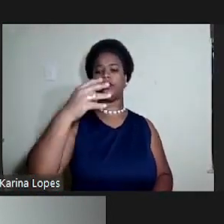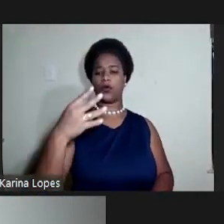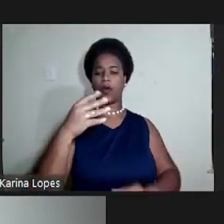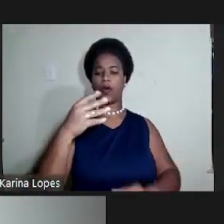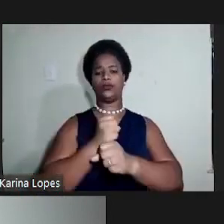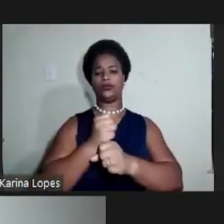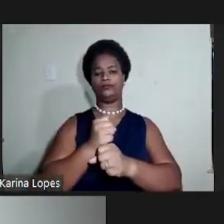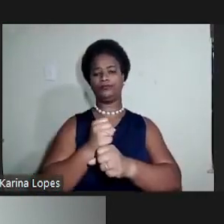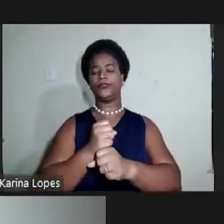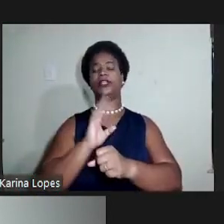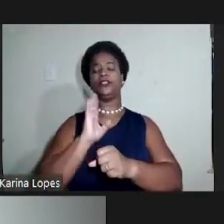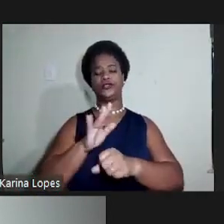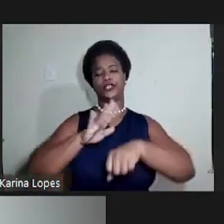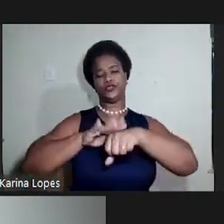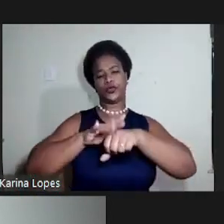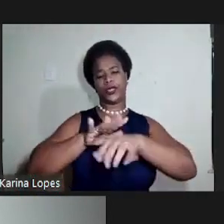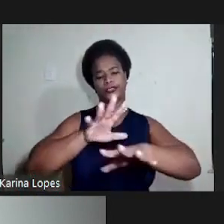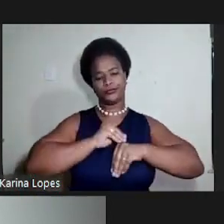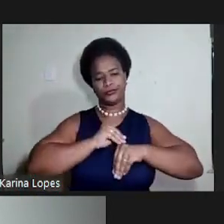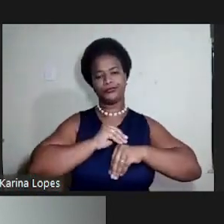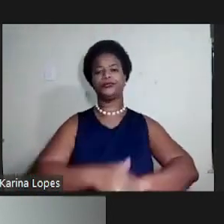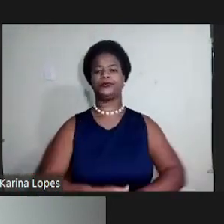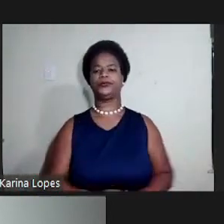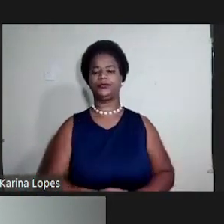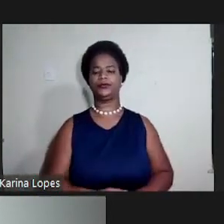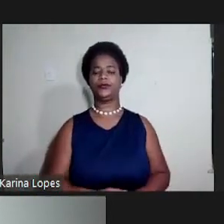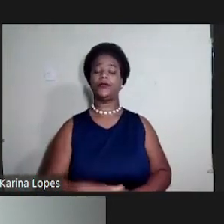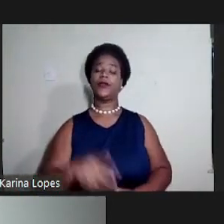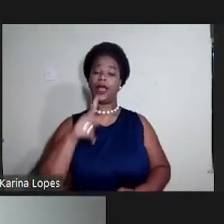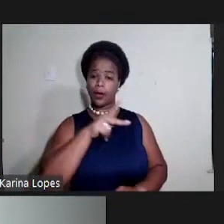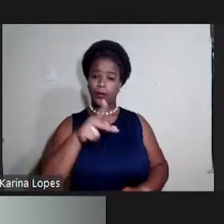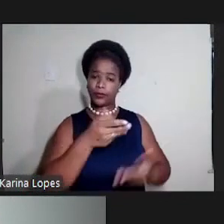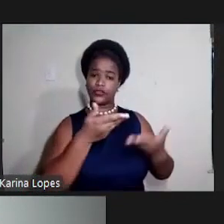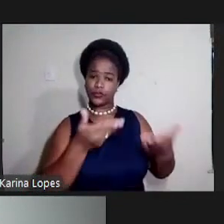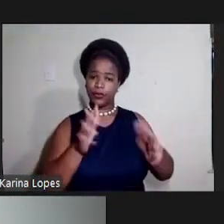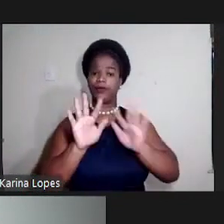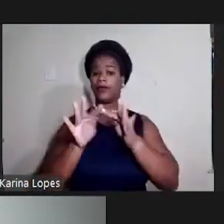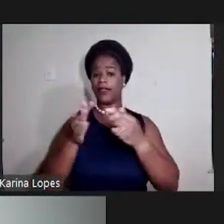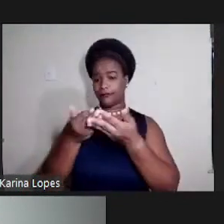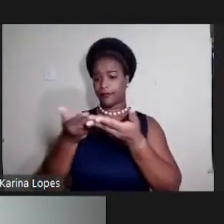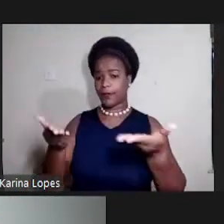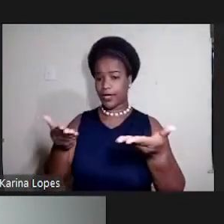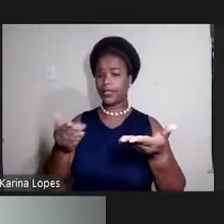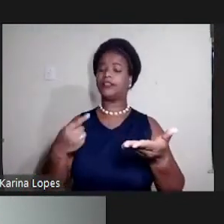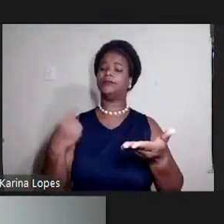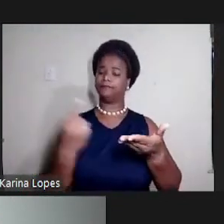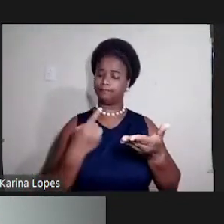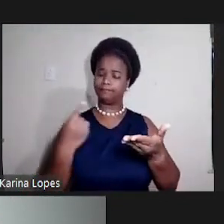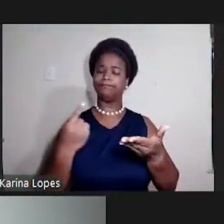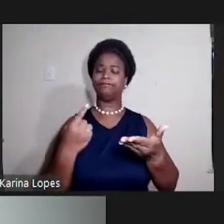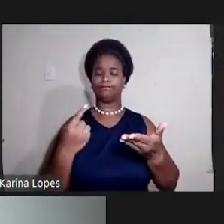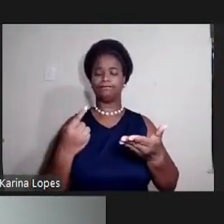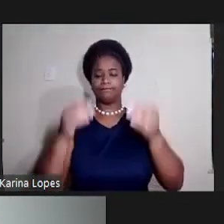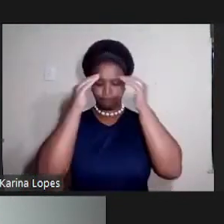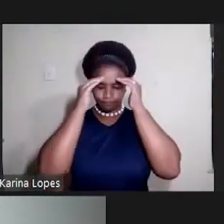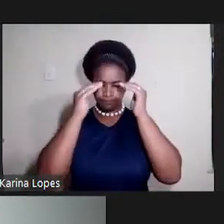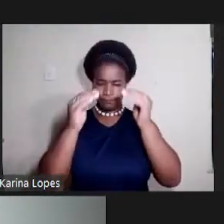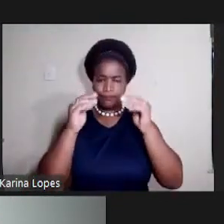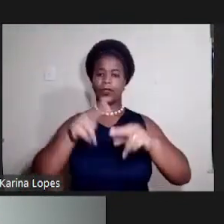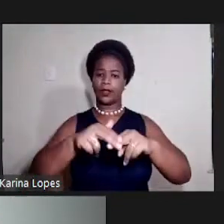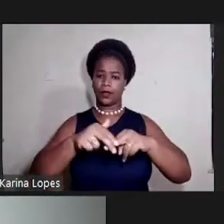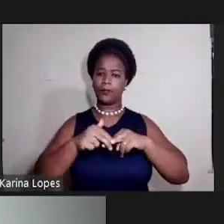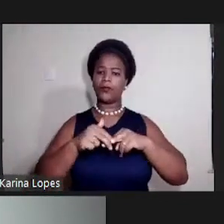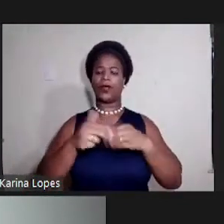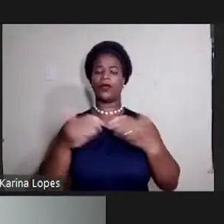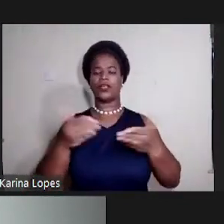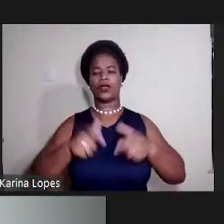enfermidade. Ao professor e aos familiares, nossas considerações pelo recebimento da medalha de